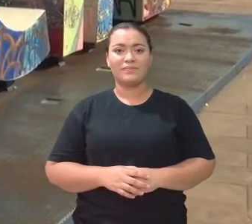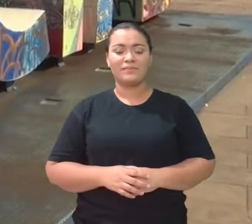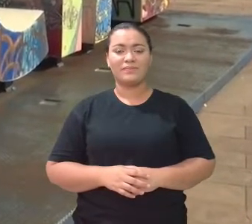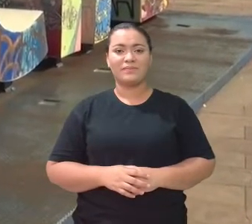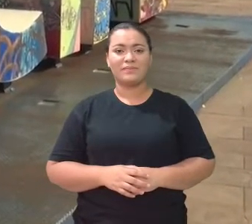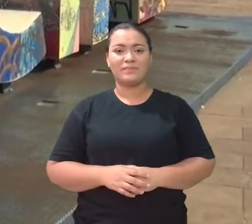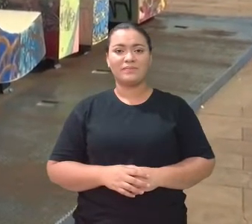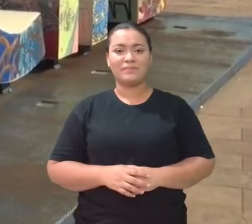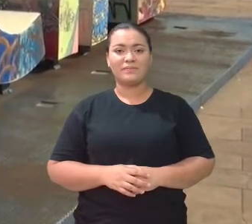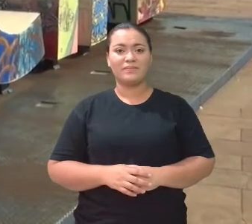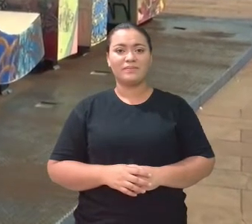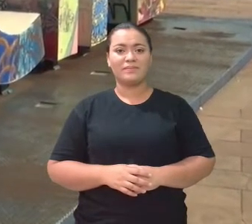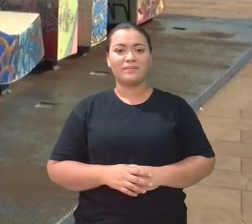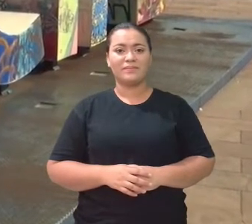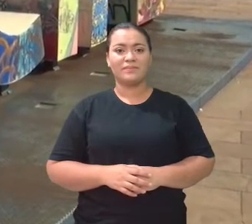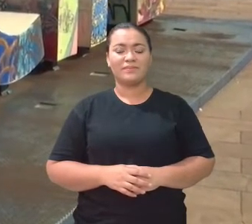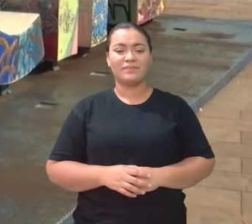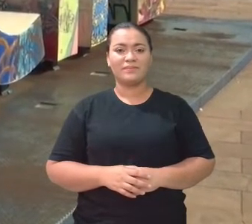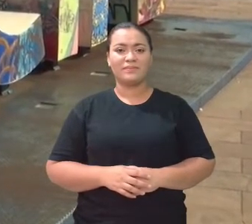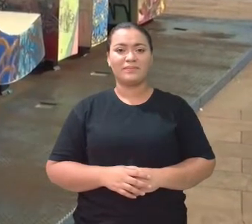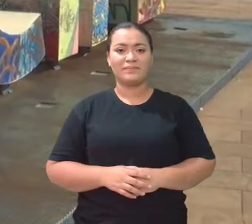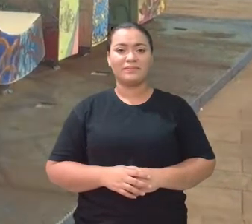coração.